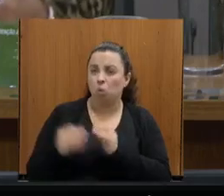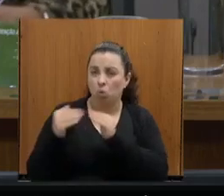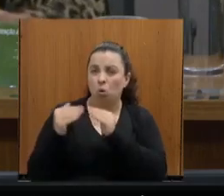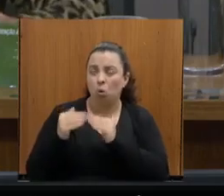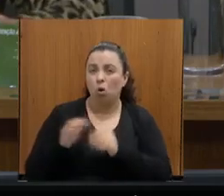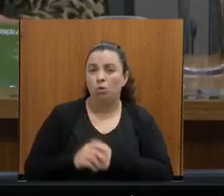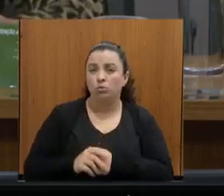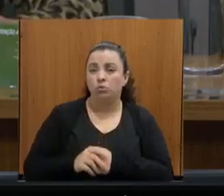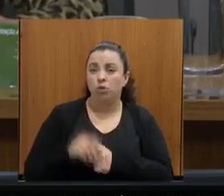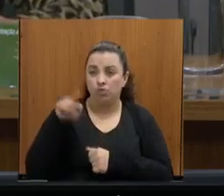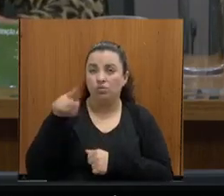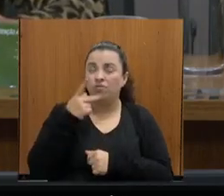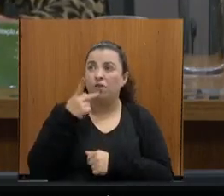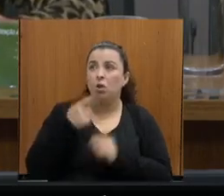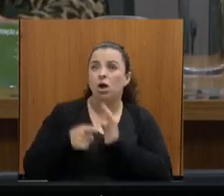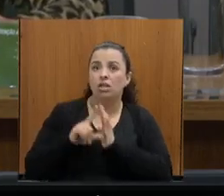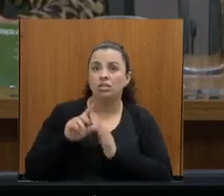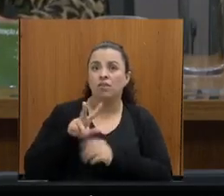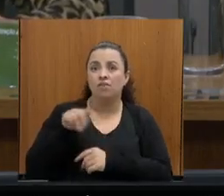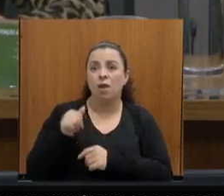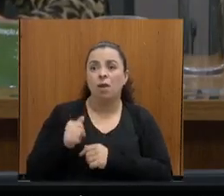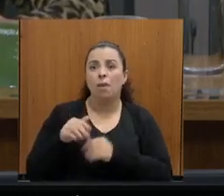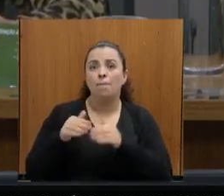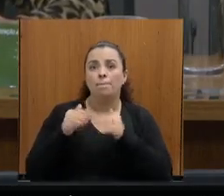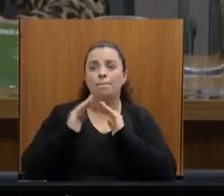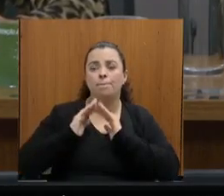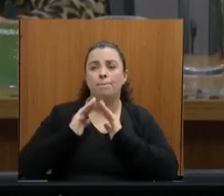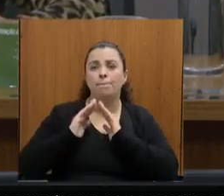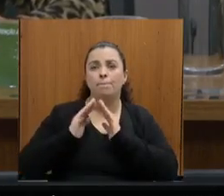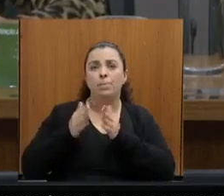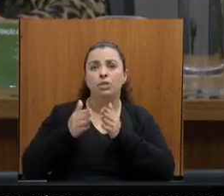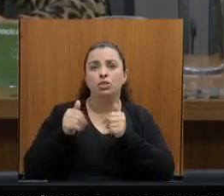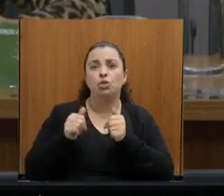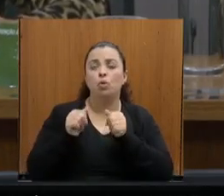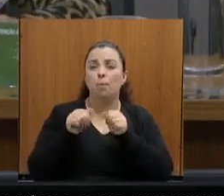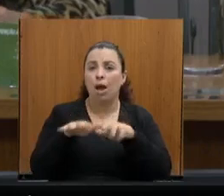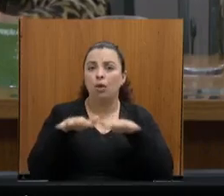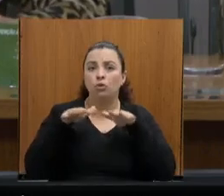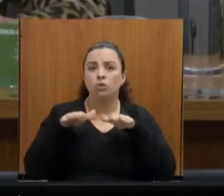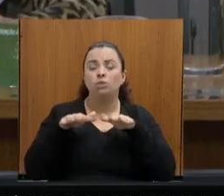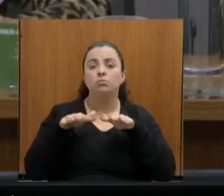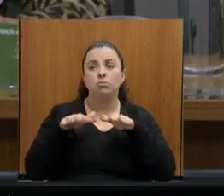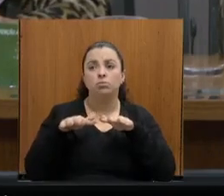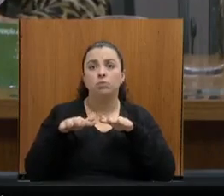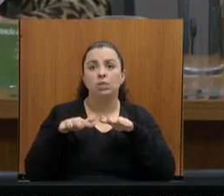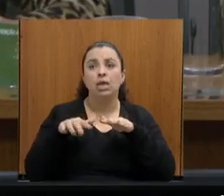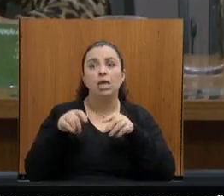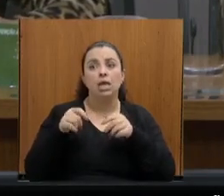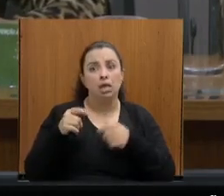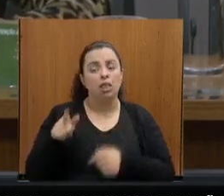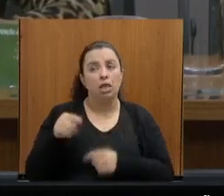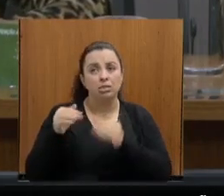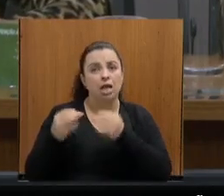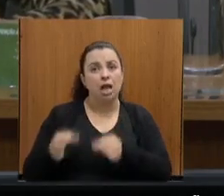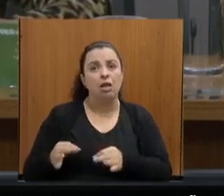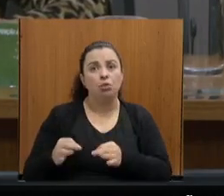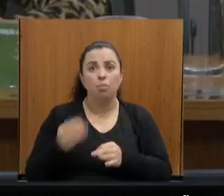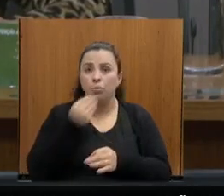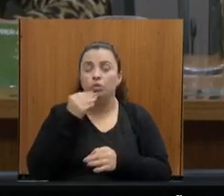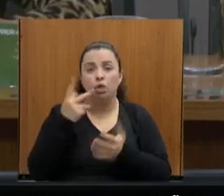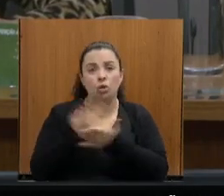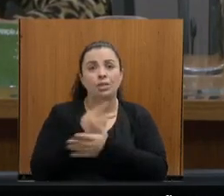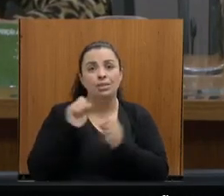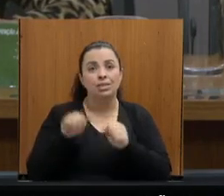que a sociedade participe mais sabe desses projetos Akon e mais a presente mais projetos